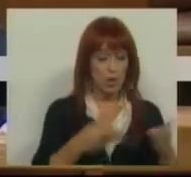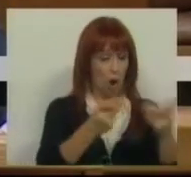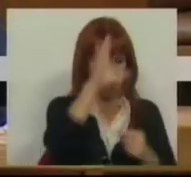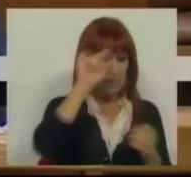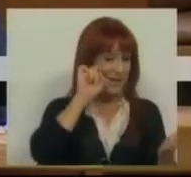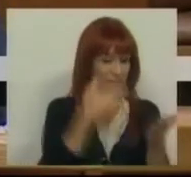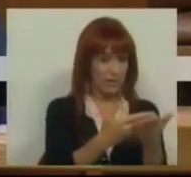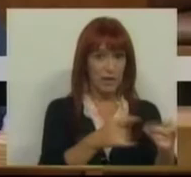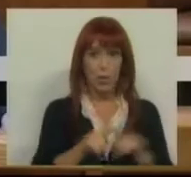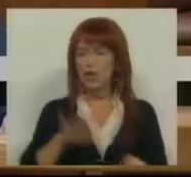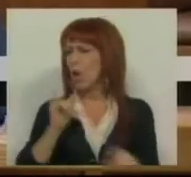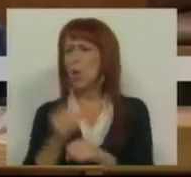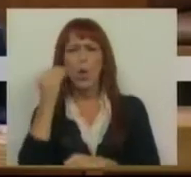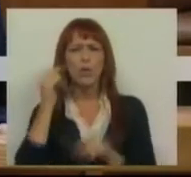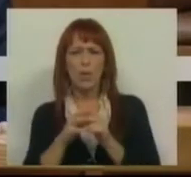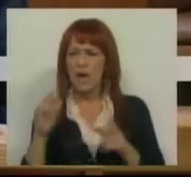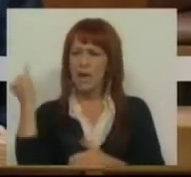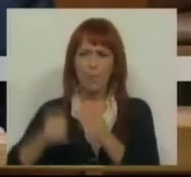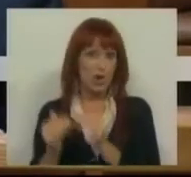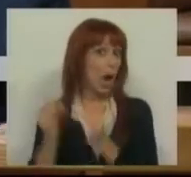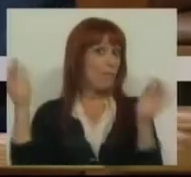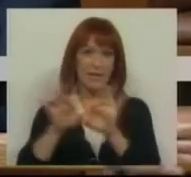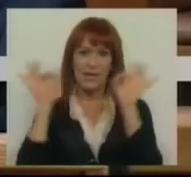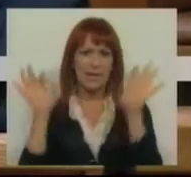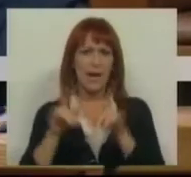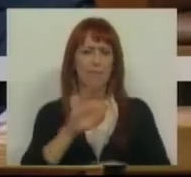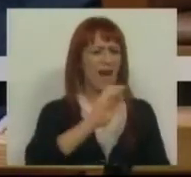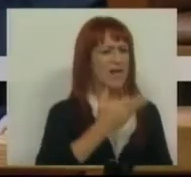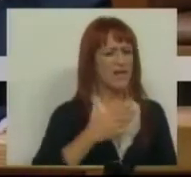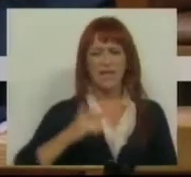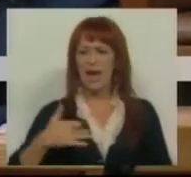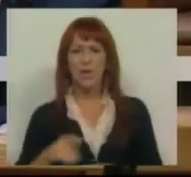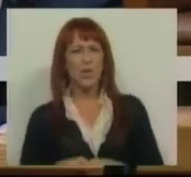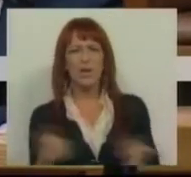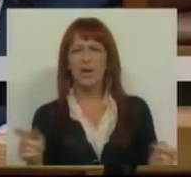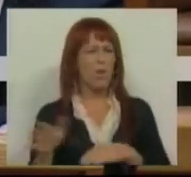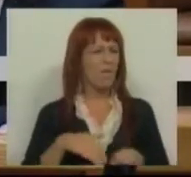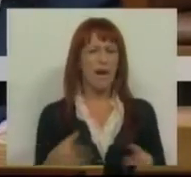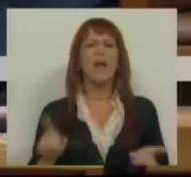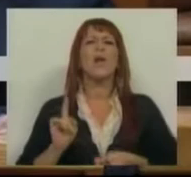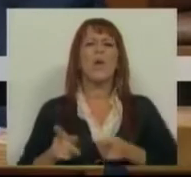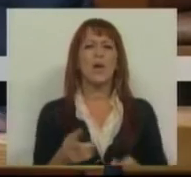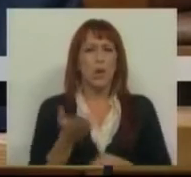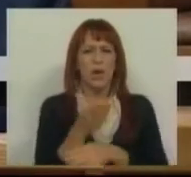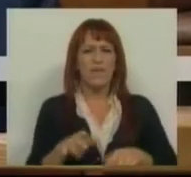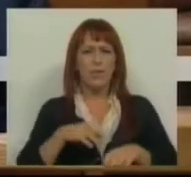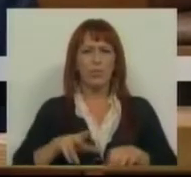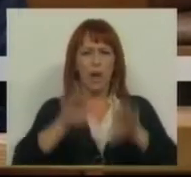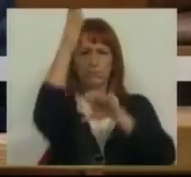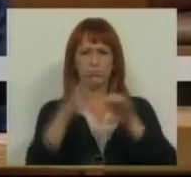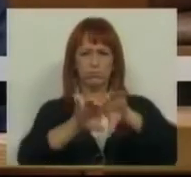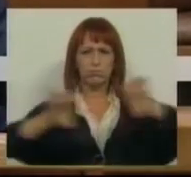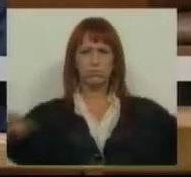do Estado, é outra forma de aumentar impostos. PSD e CDS não têm feito mais do que dividir Portugal em